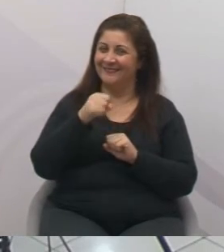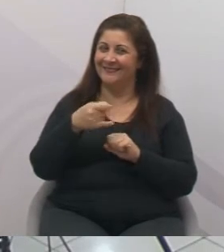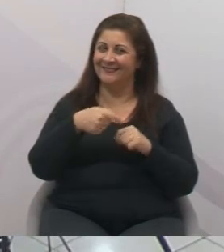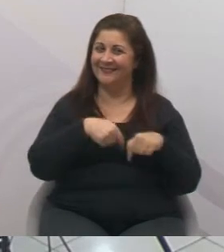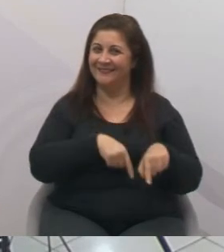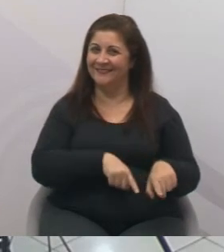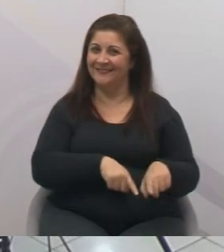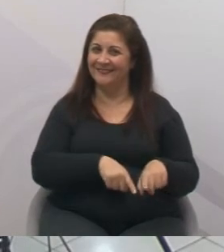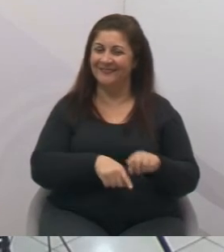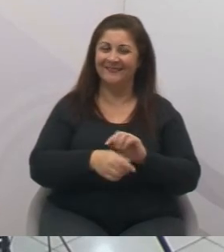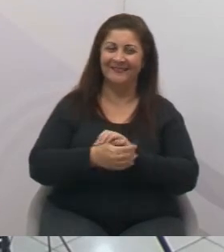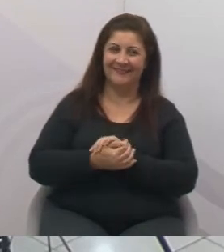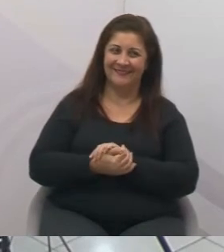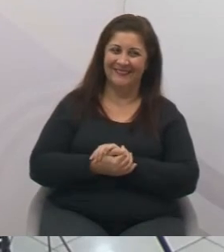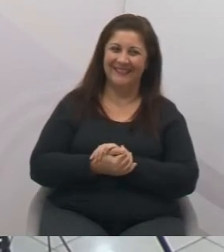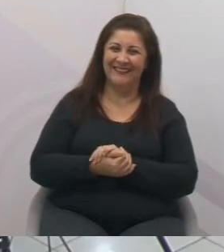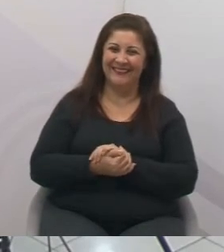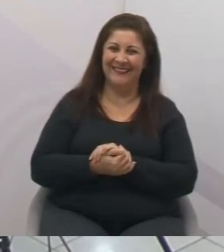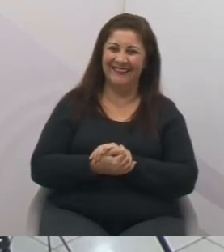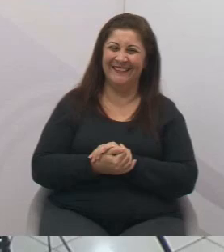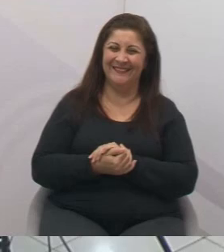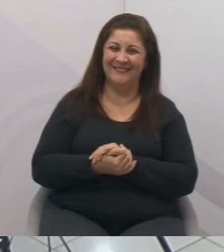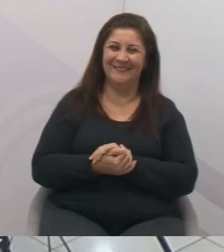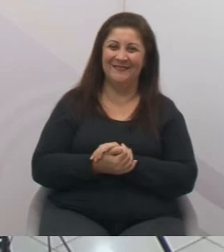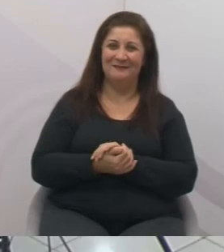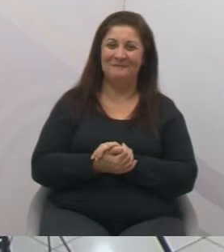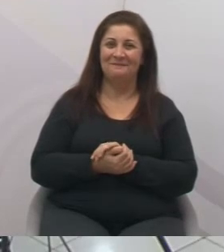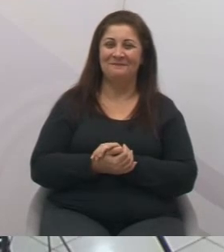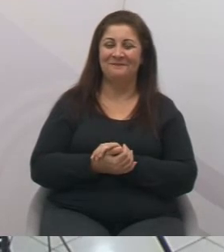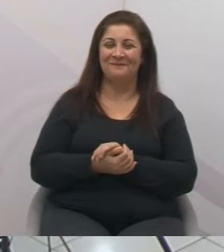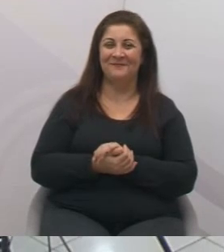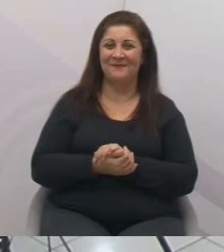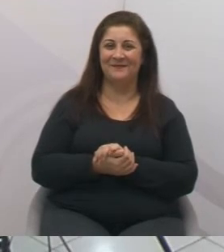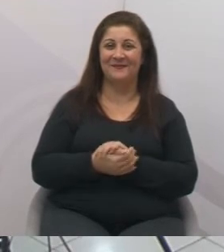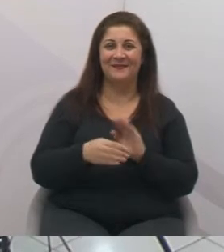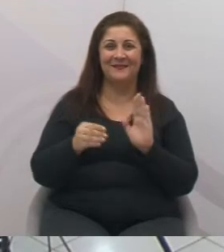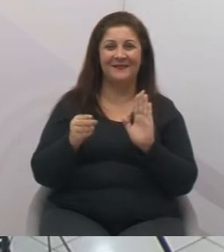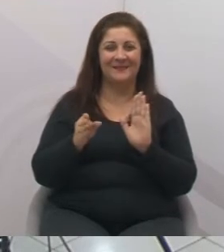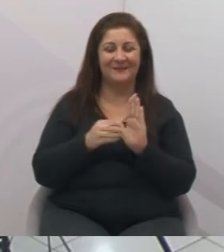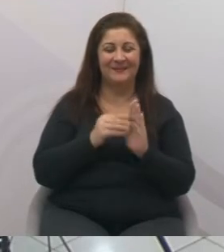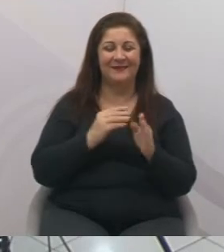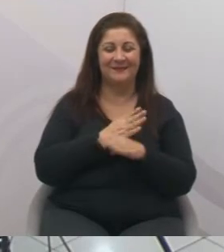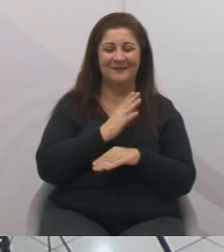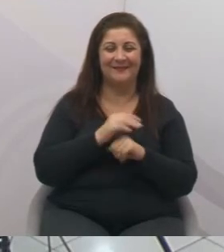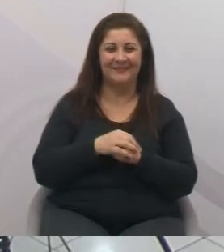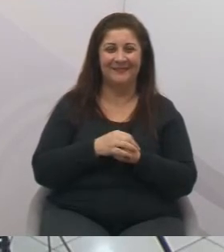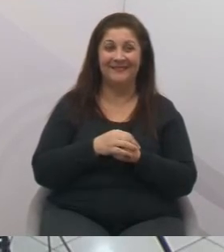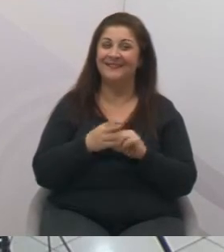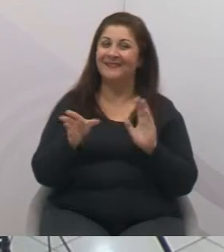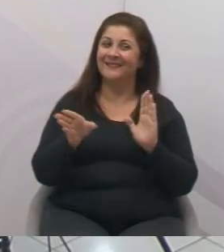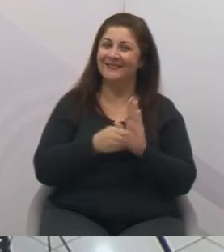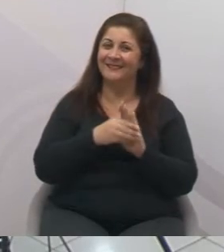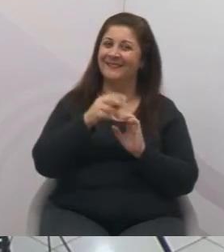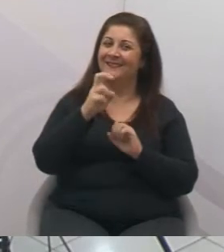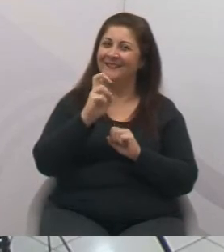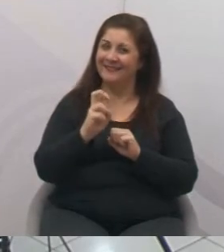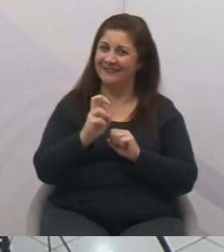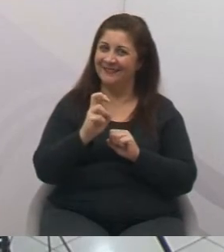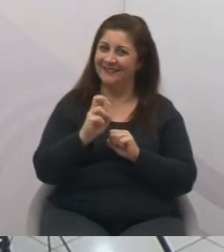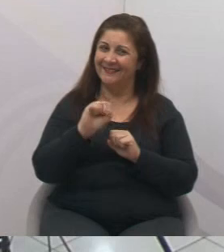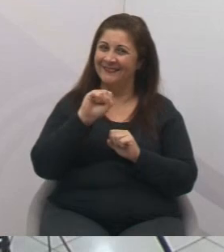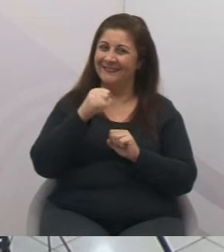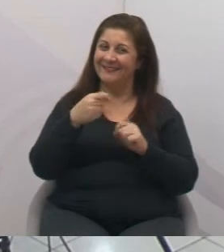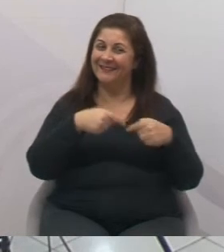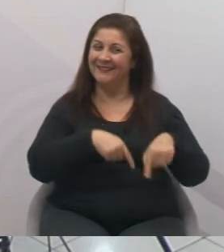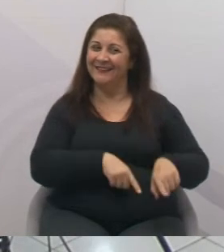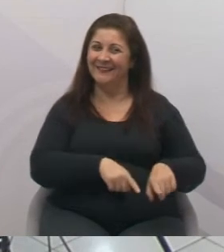for contrário, por favor, se manifeste levantando os braços. Emenda número 4 aprovada. Emenda número 5 está em votação.